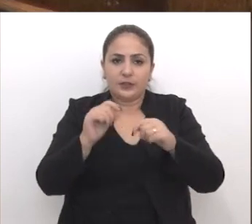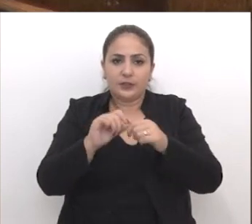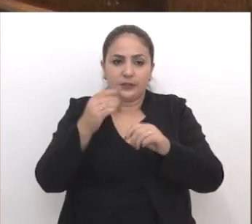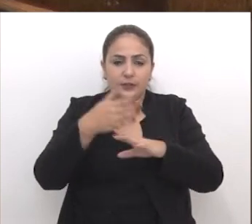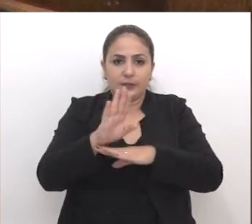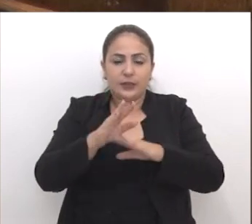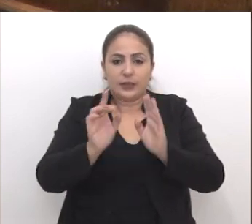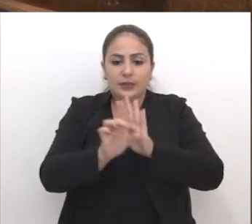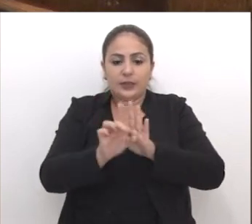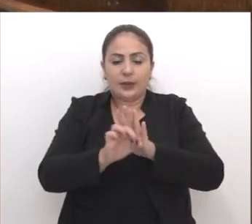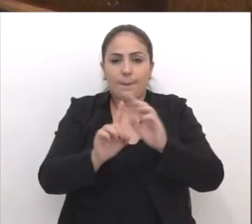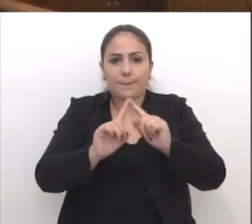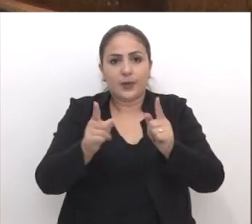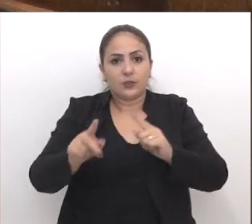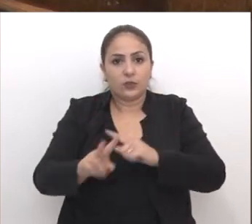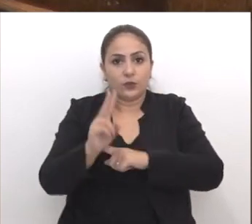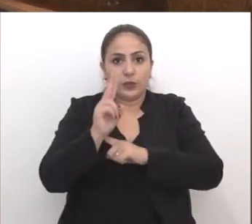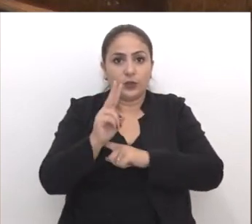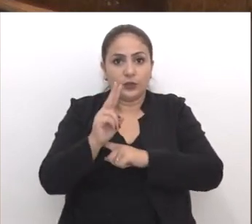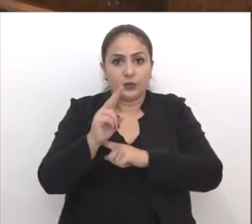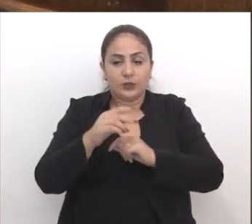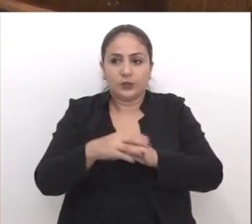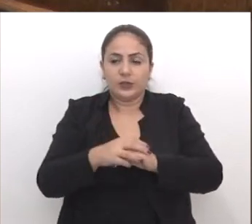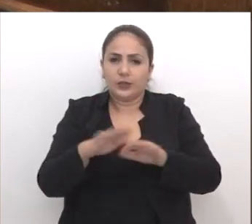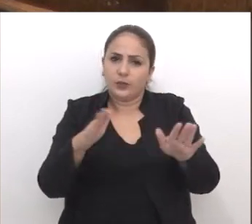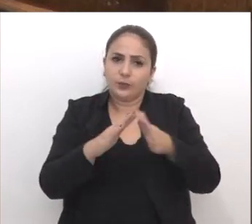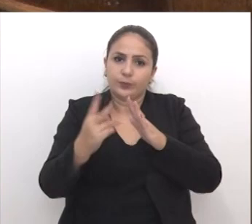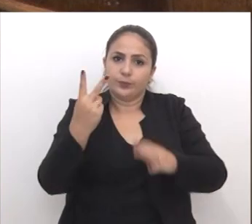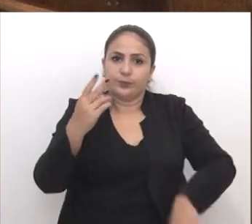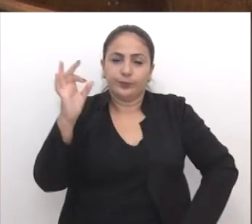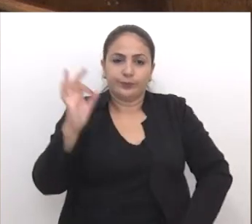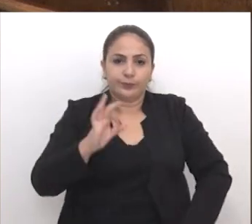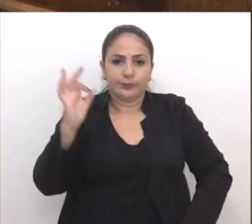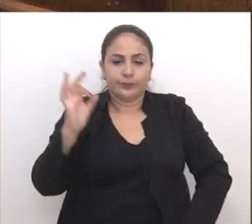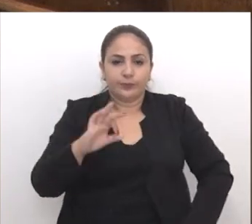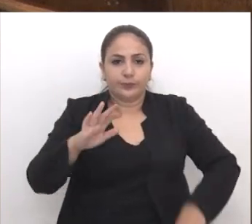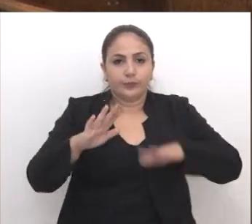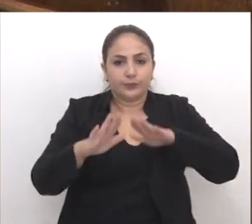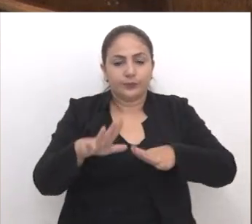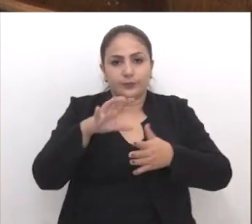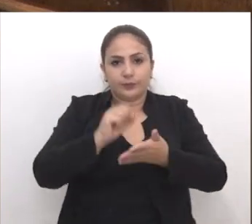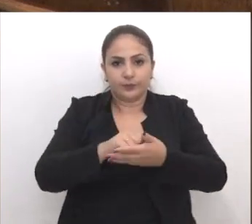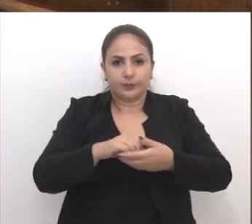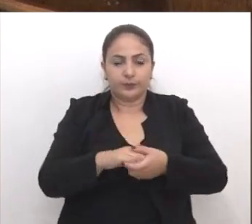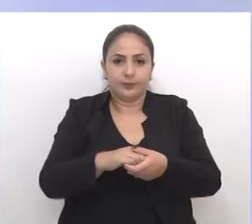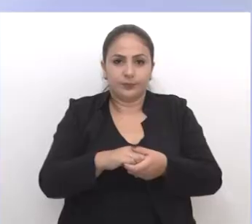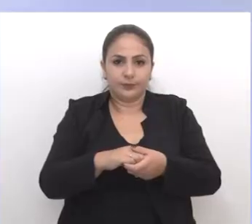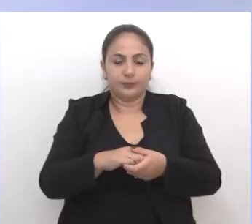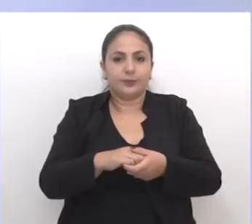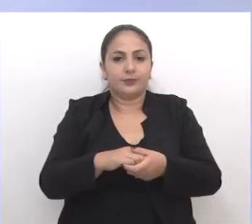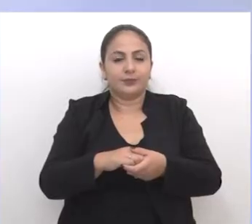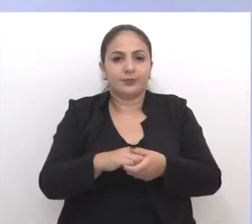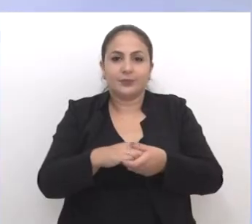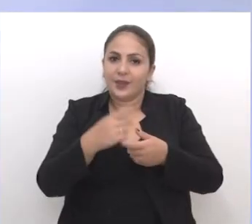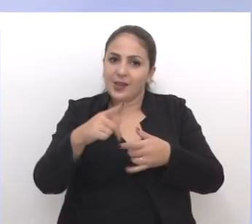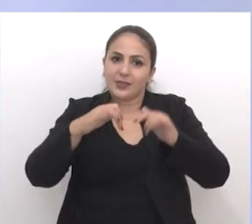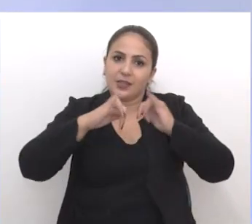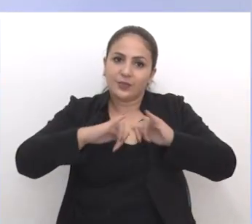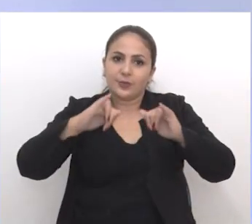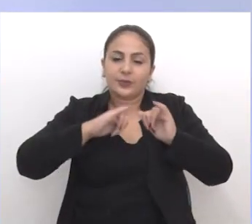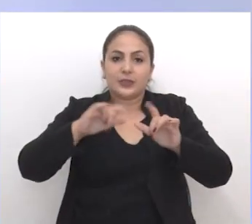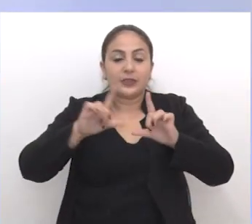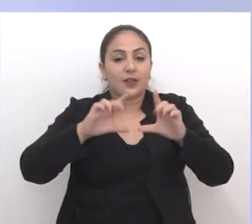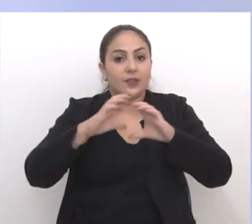lei, até porque o valor é irrisório, é em torno de 2% que fica na matrícula, né? E estas foram